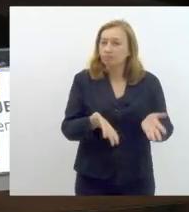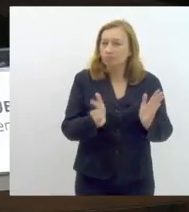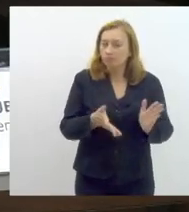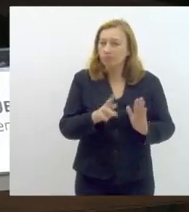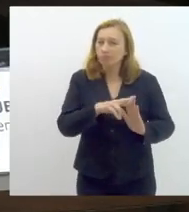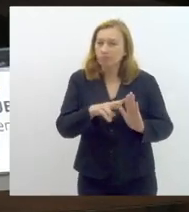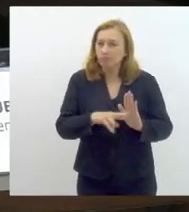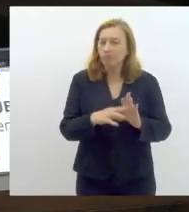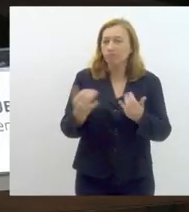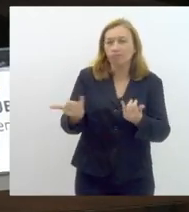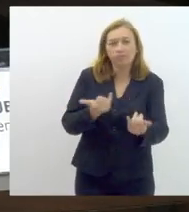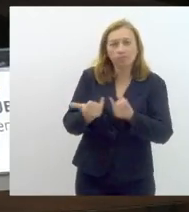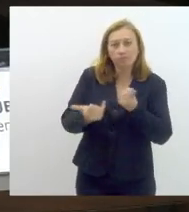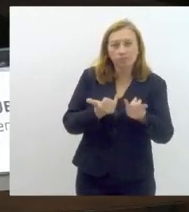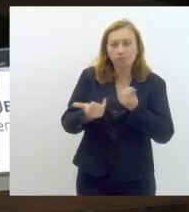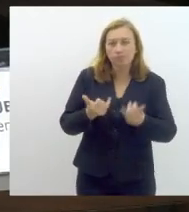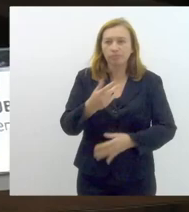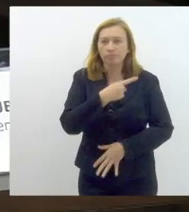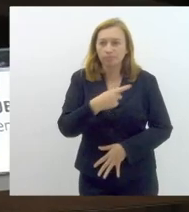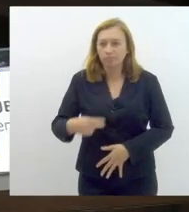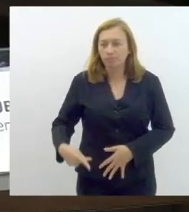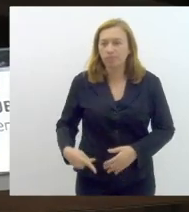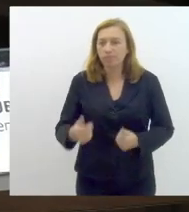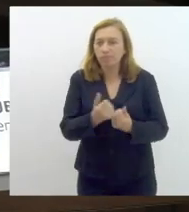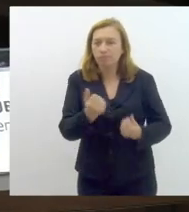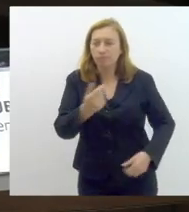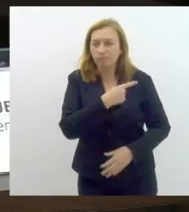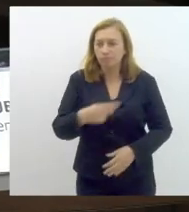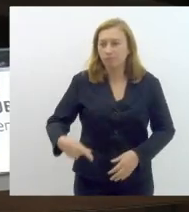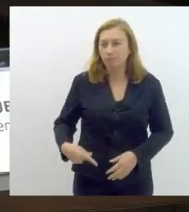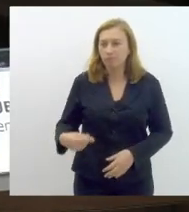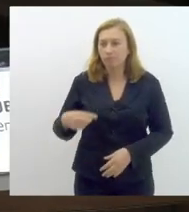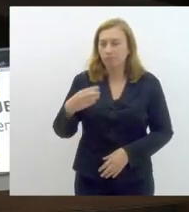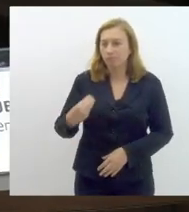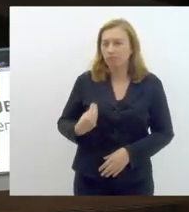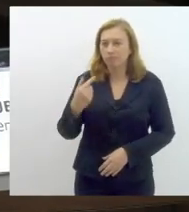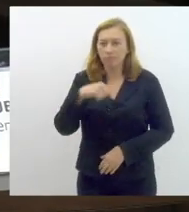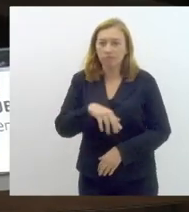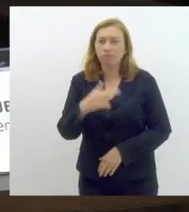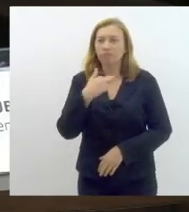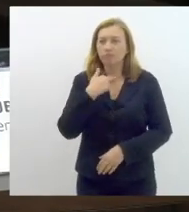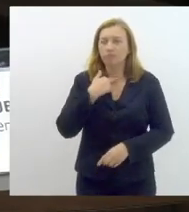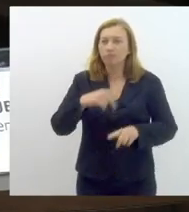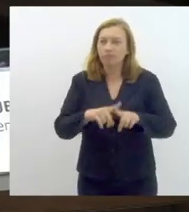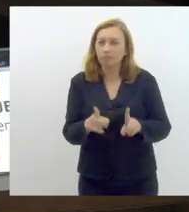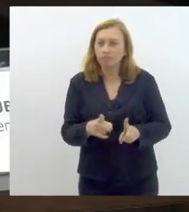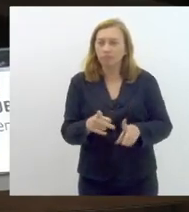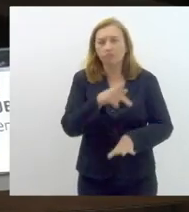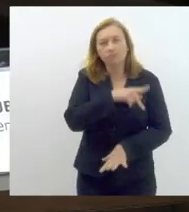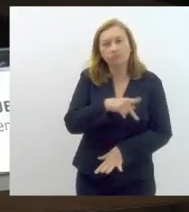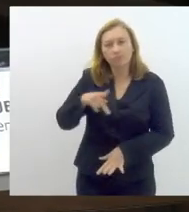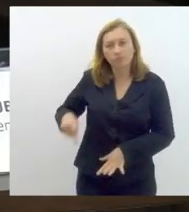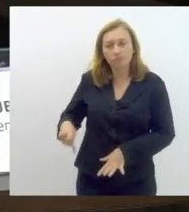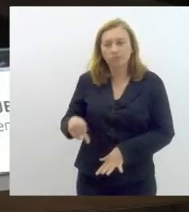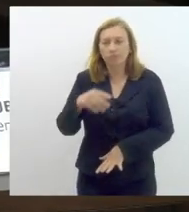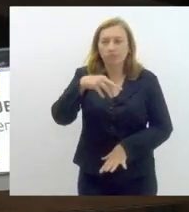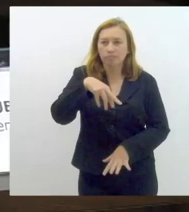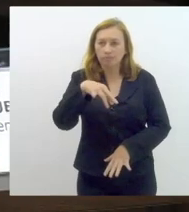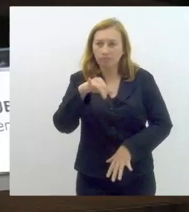sido me informado que a presidente e a vice-presidente não poderiam estar aqui. Mas, como a presidente Maísa